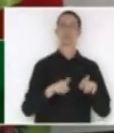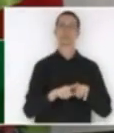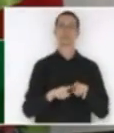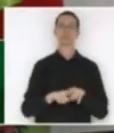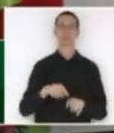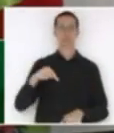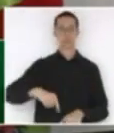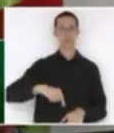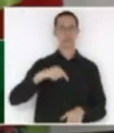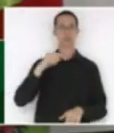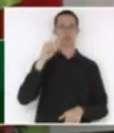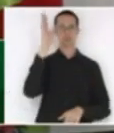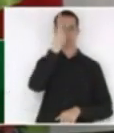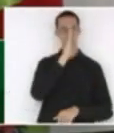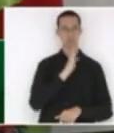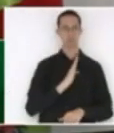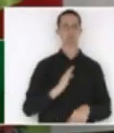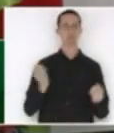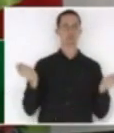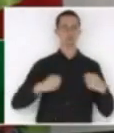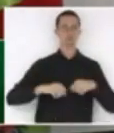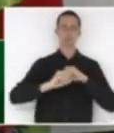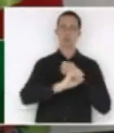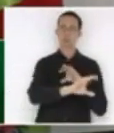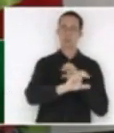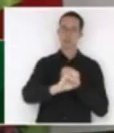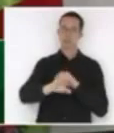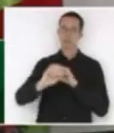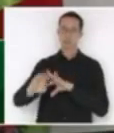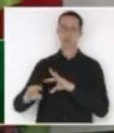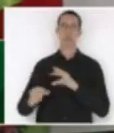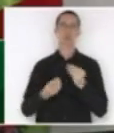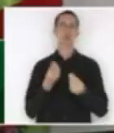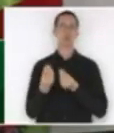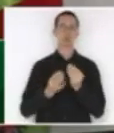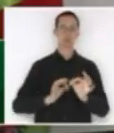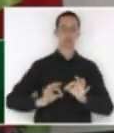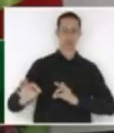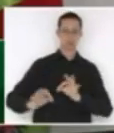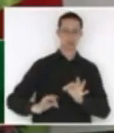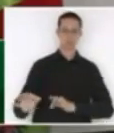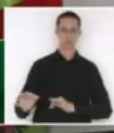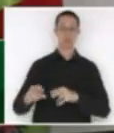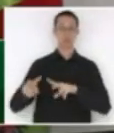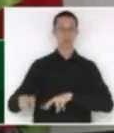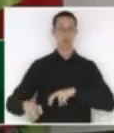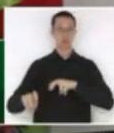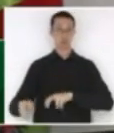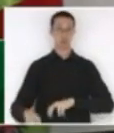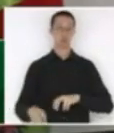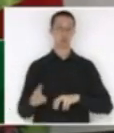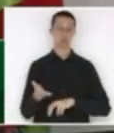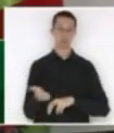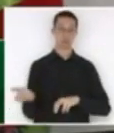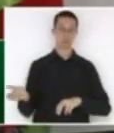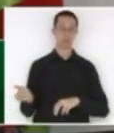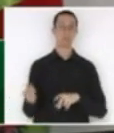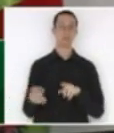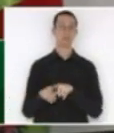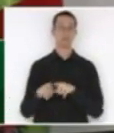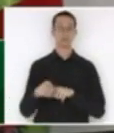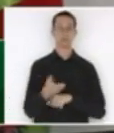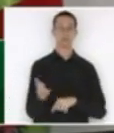ensinar do ponto de vista da organização dos agricultores familiares e dessa ousadia